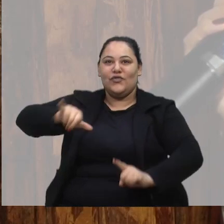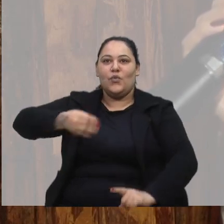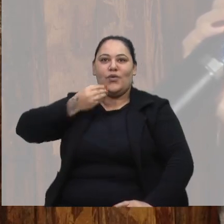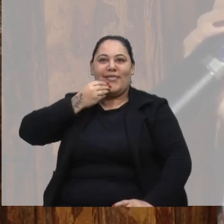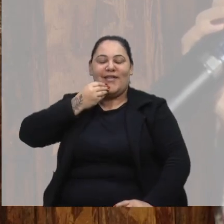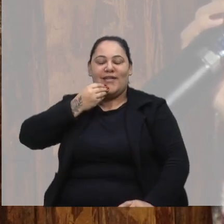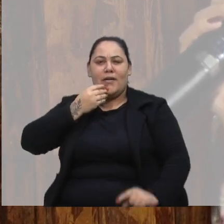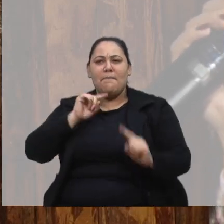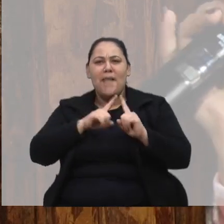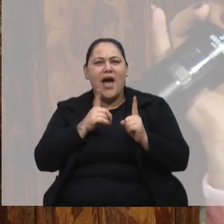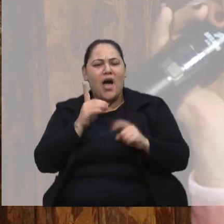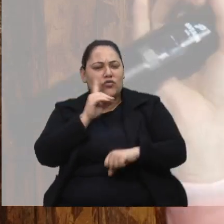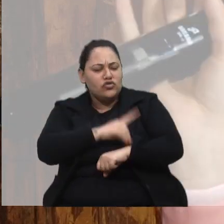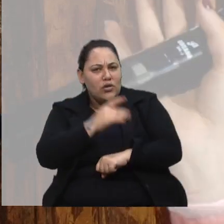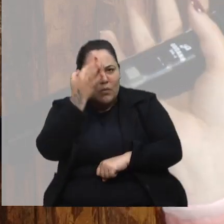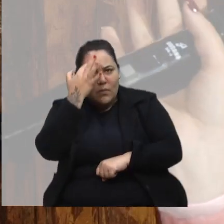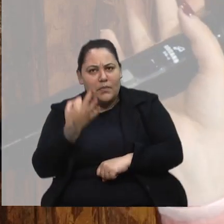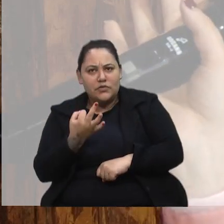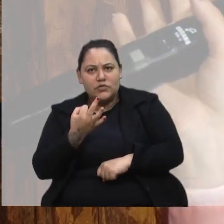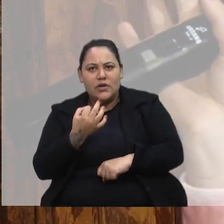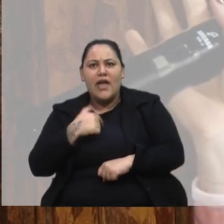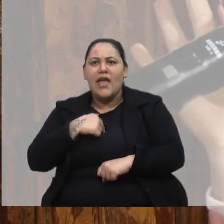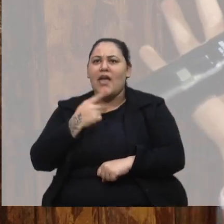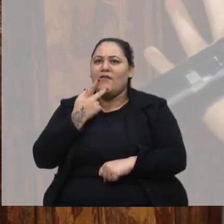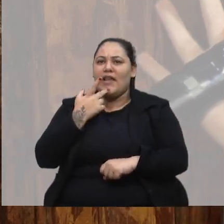dia eu entendi que eu queria concorrer em rodeio.